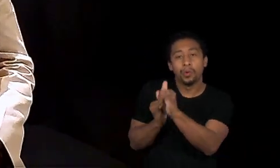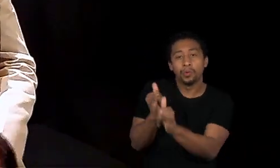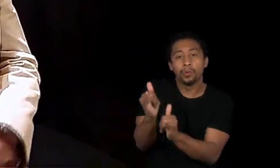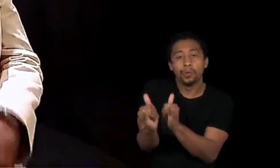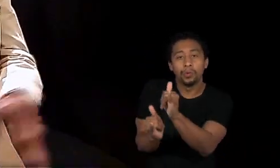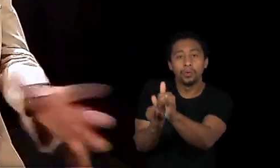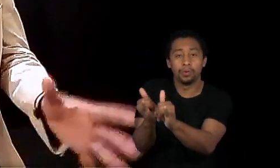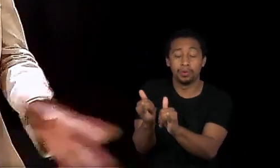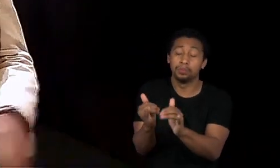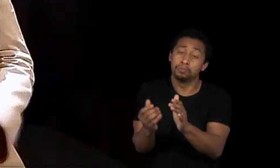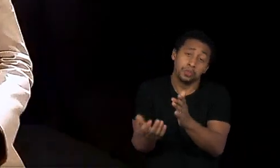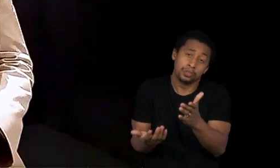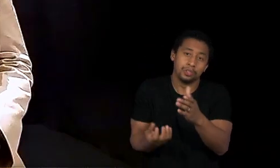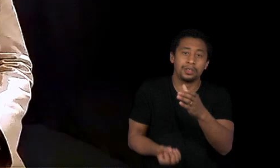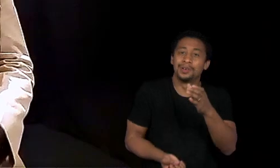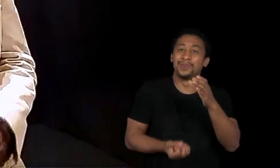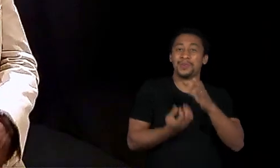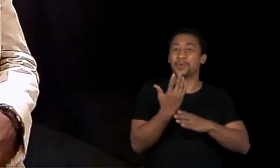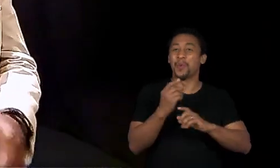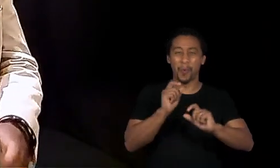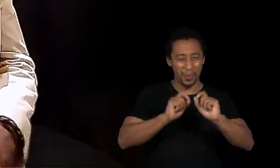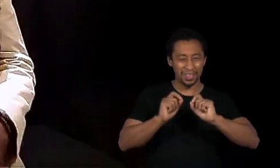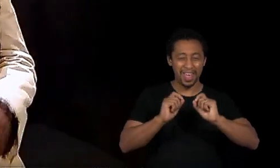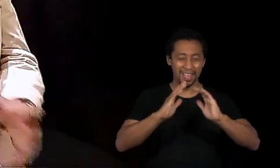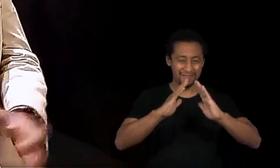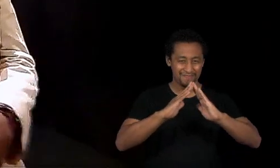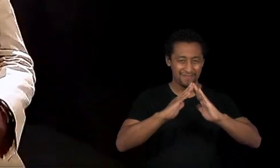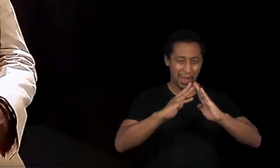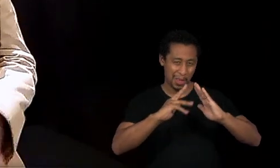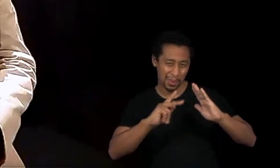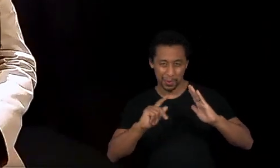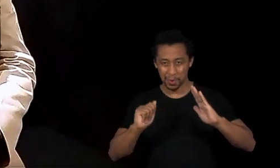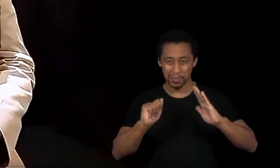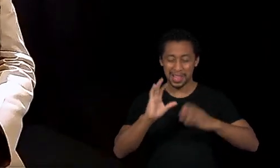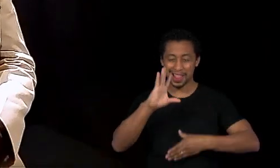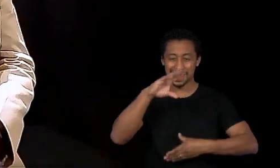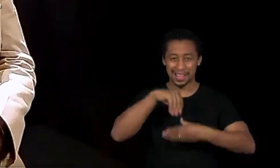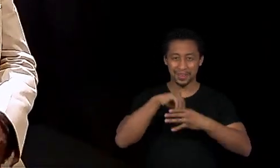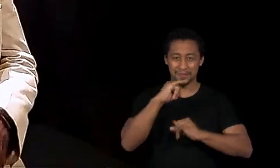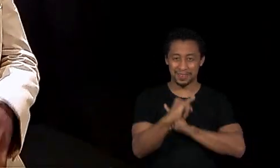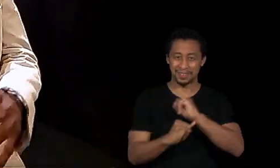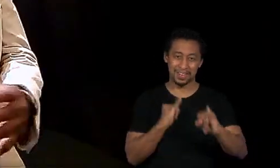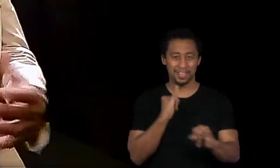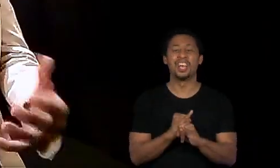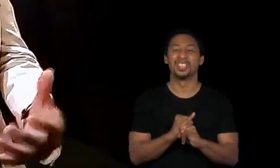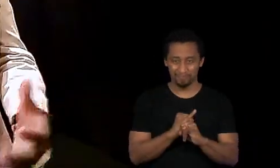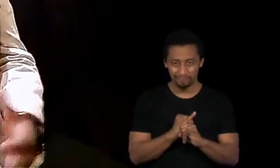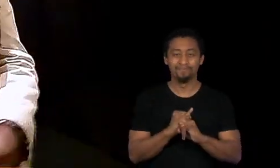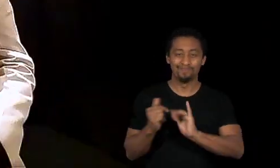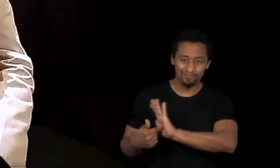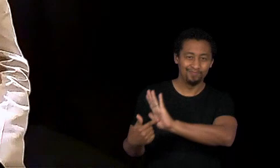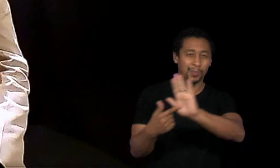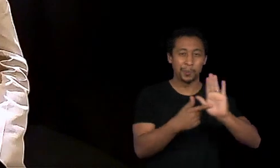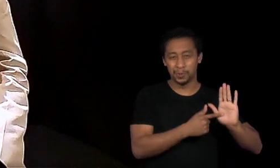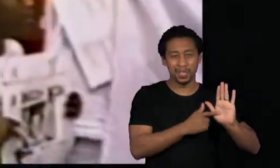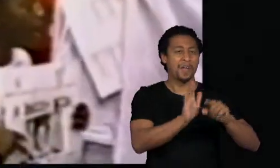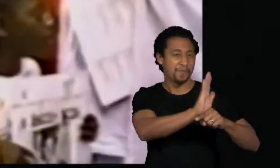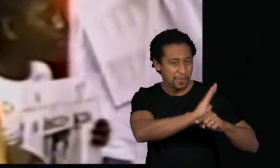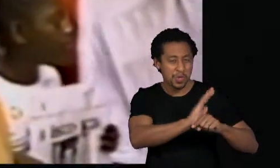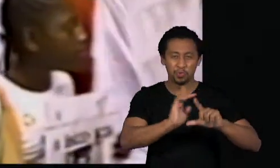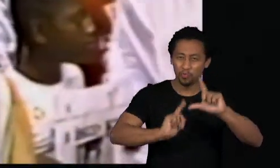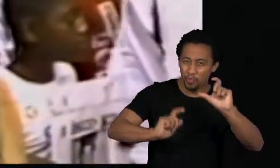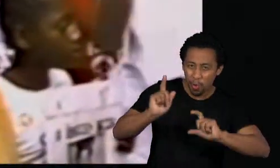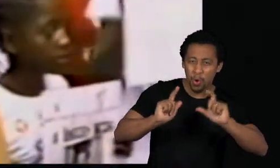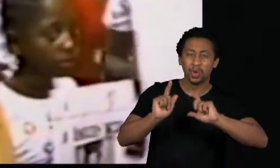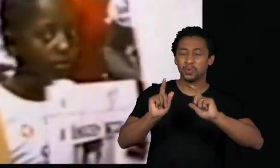chamou de quilombo eletrônico, né? A oralidade, né? através das imagens.